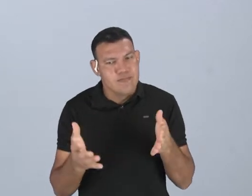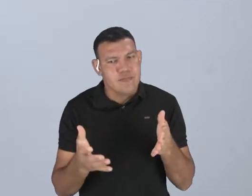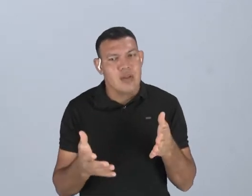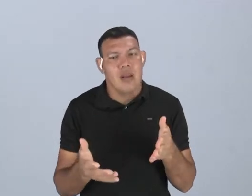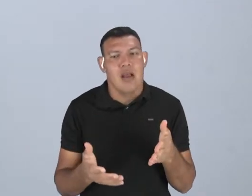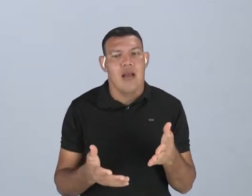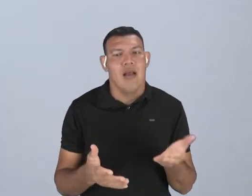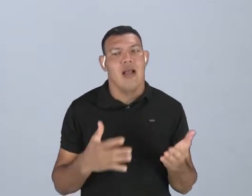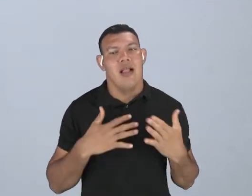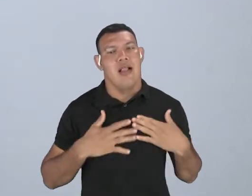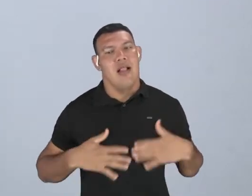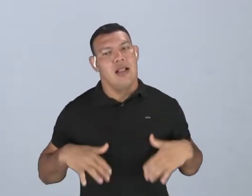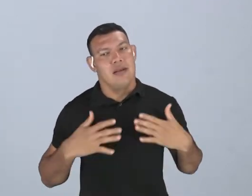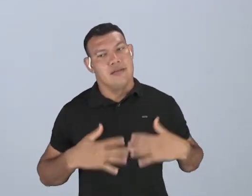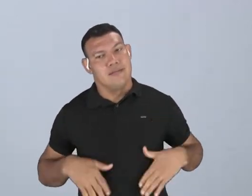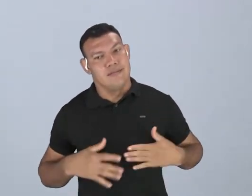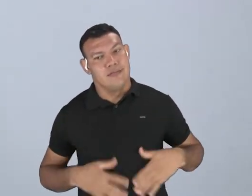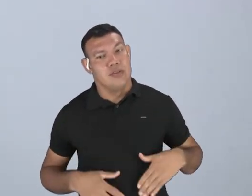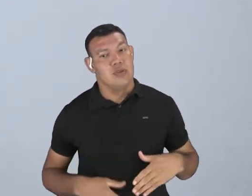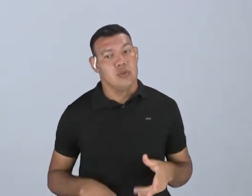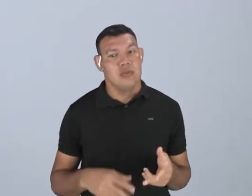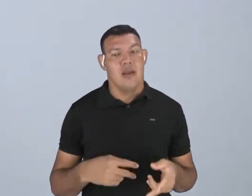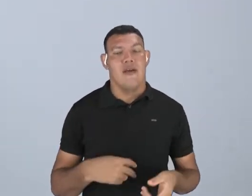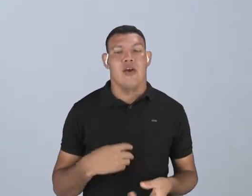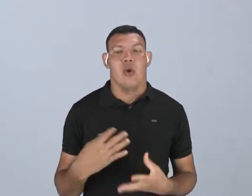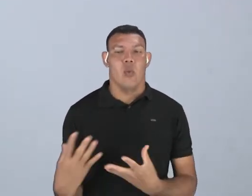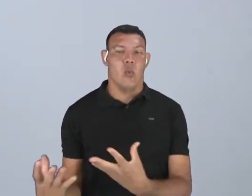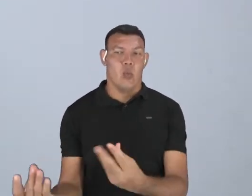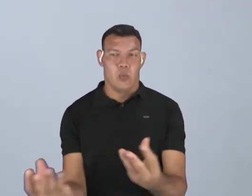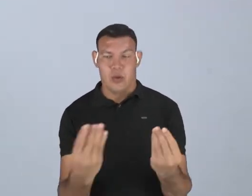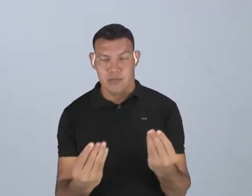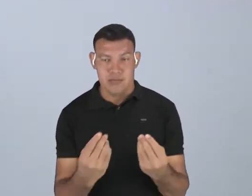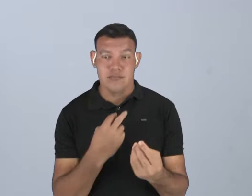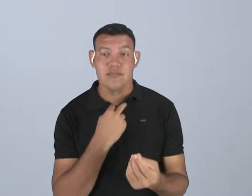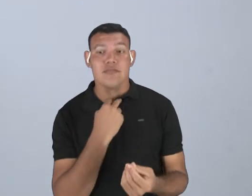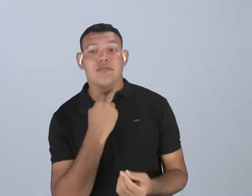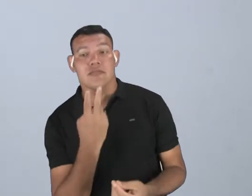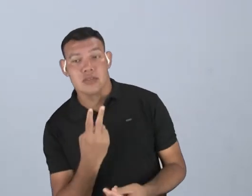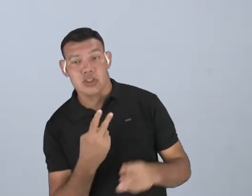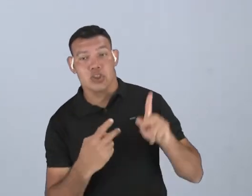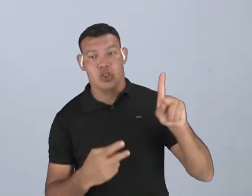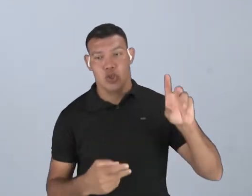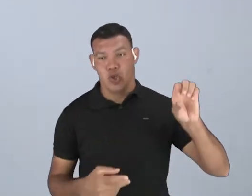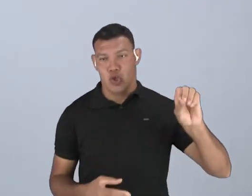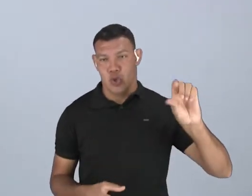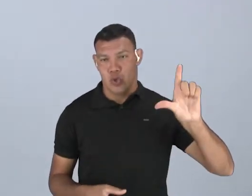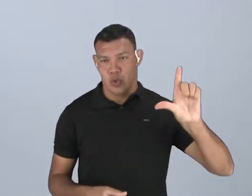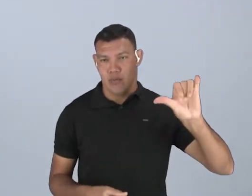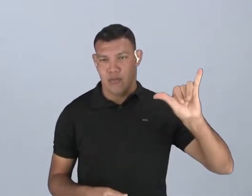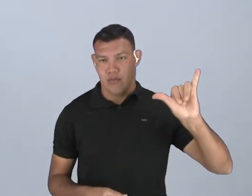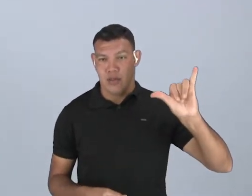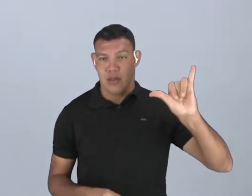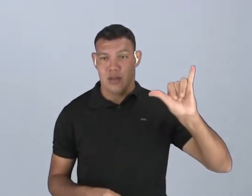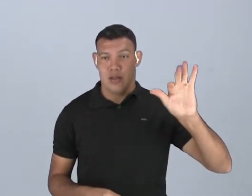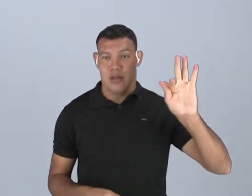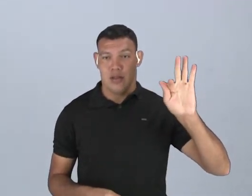assunto polifonia, que é a intertextualidade. Tenho certeza que você, aluno da segunda